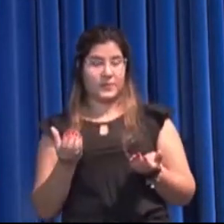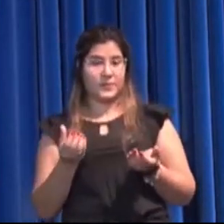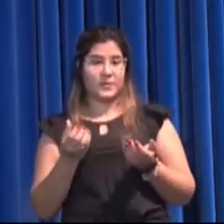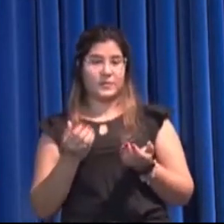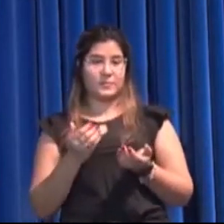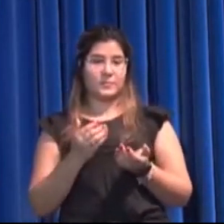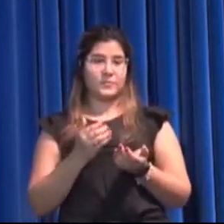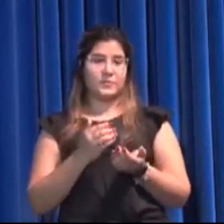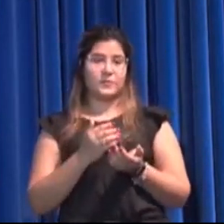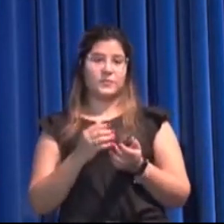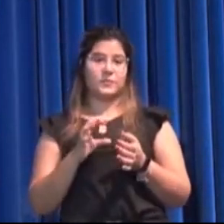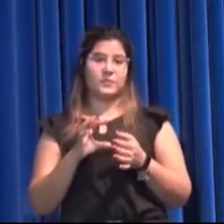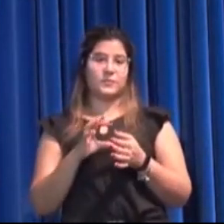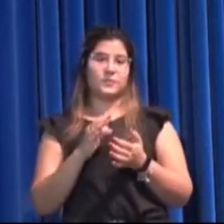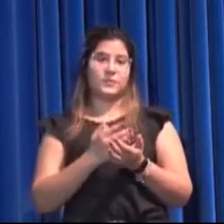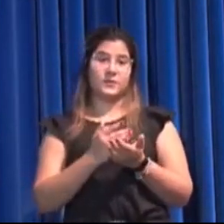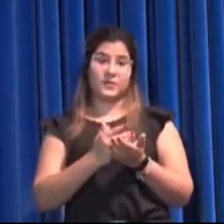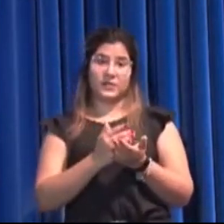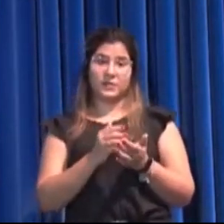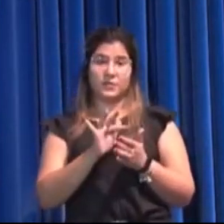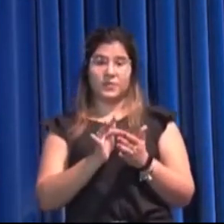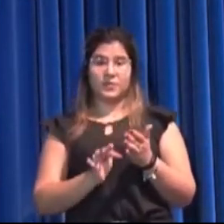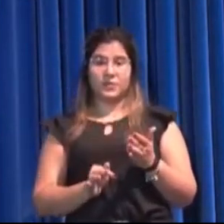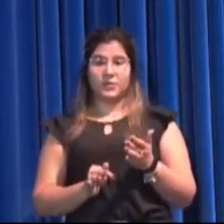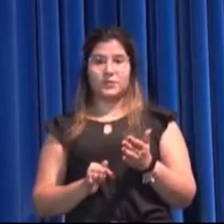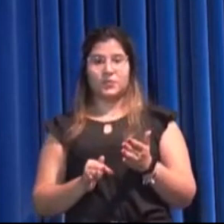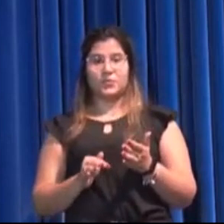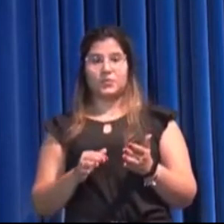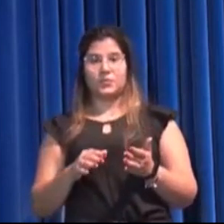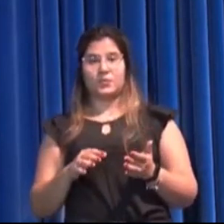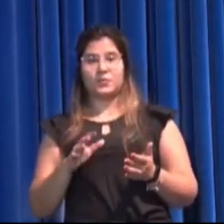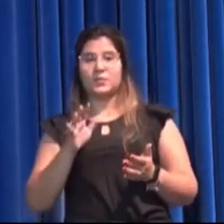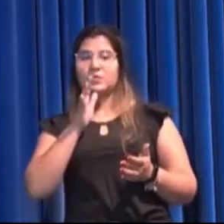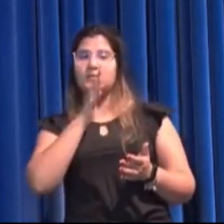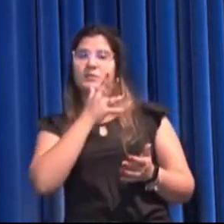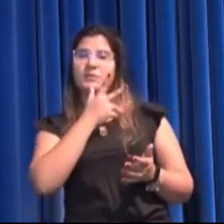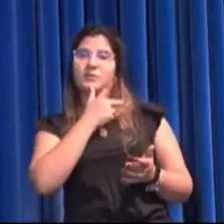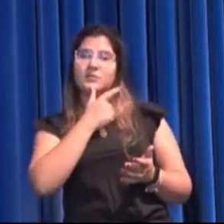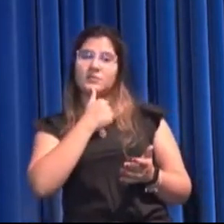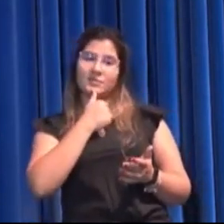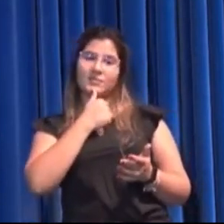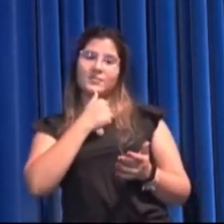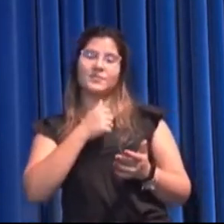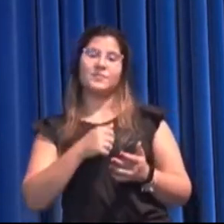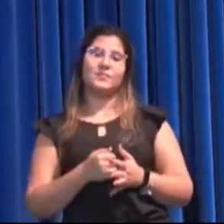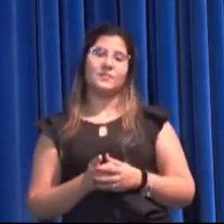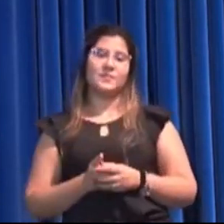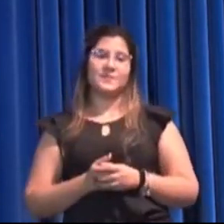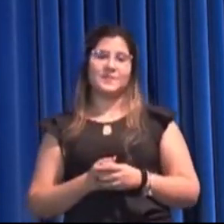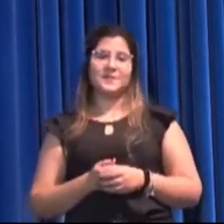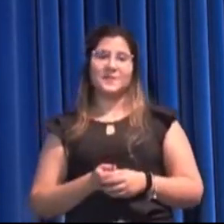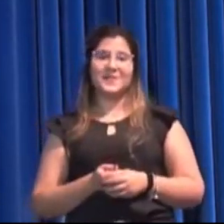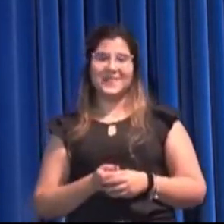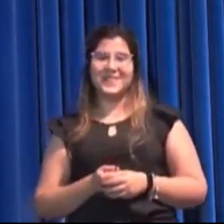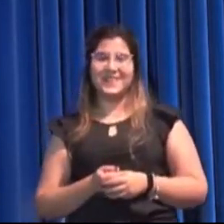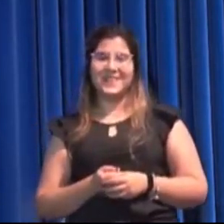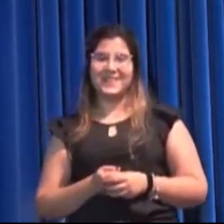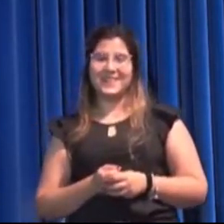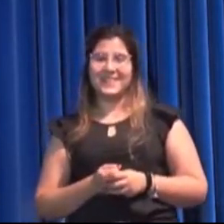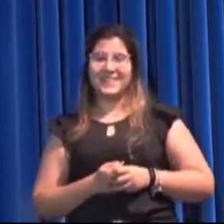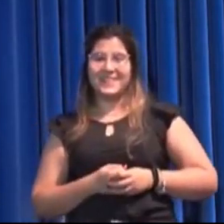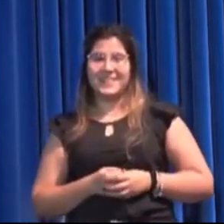longo. Um texto que está em 2 Crônicas 6, do verso 14 ao verso